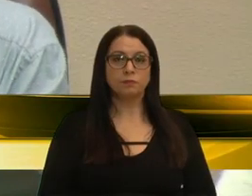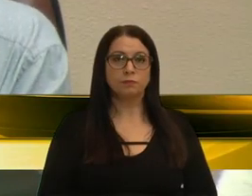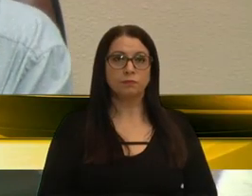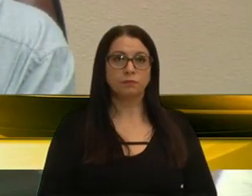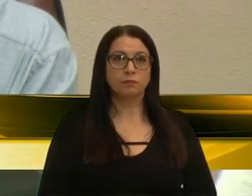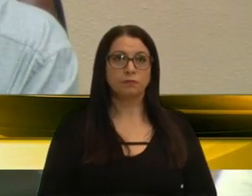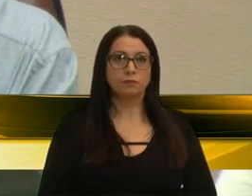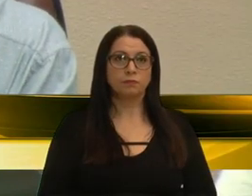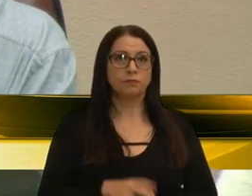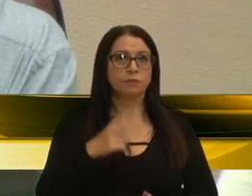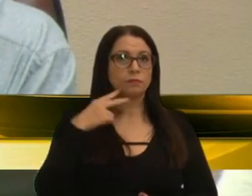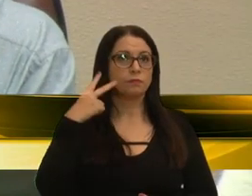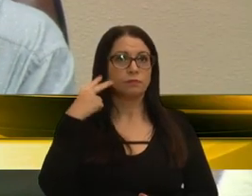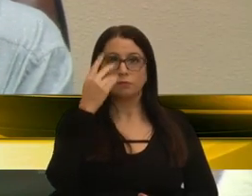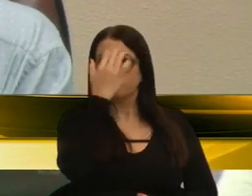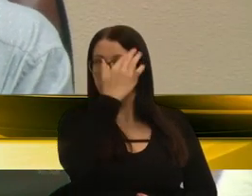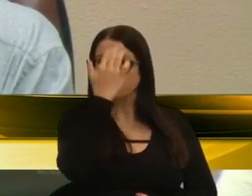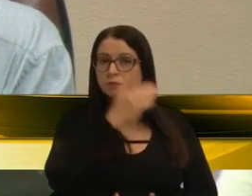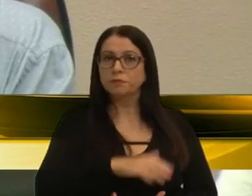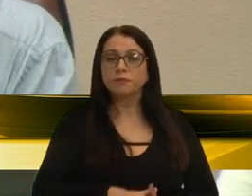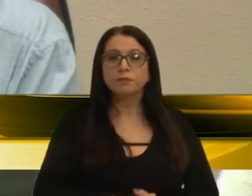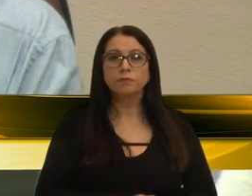vereador adiló